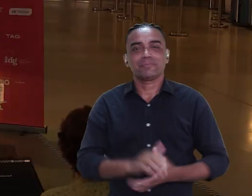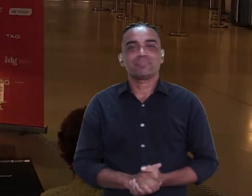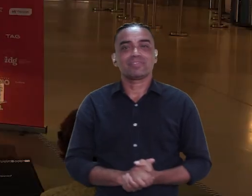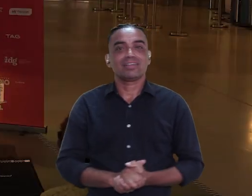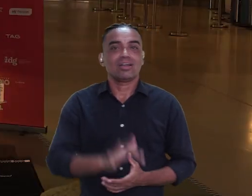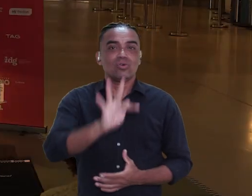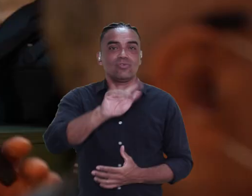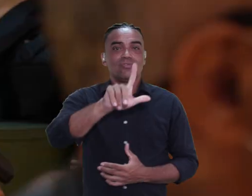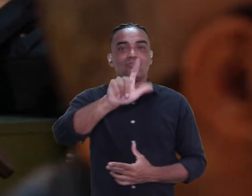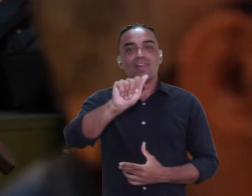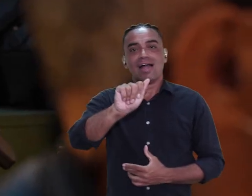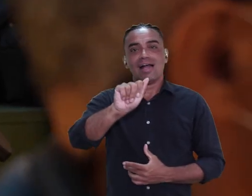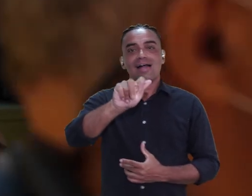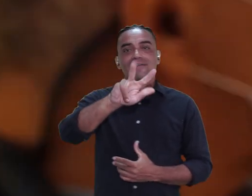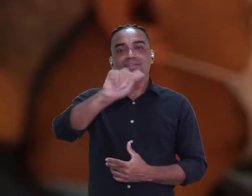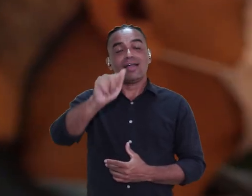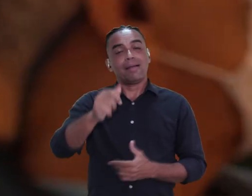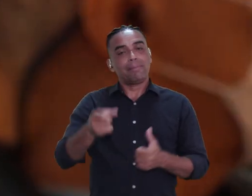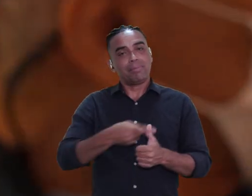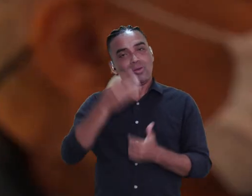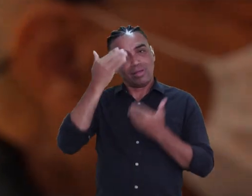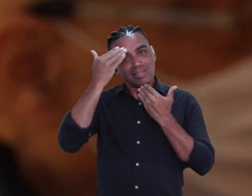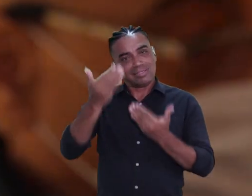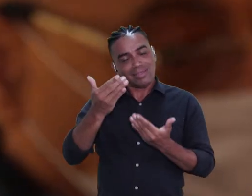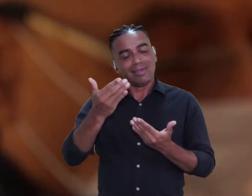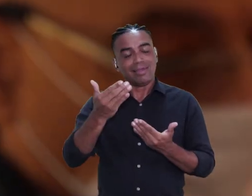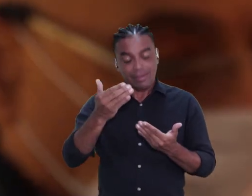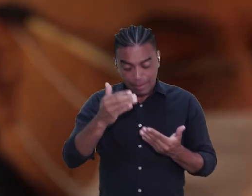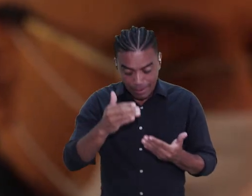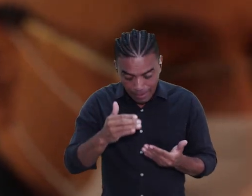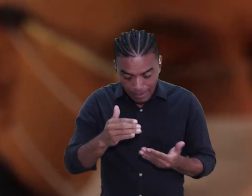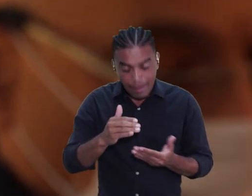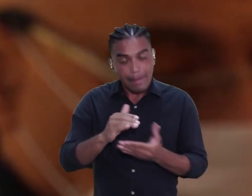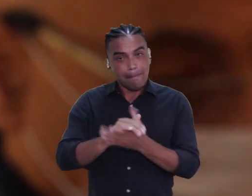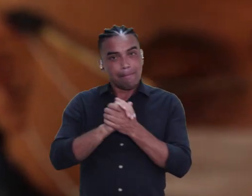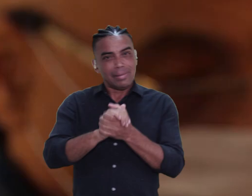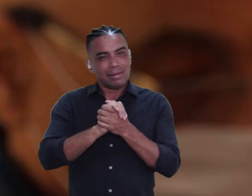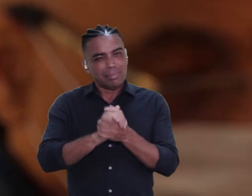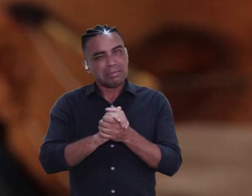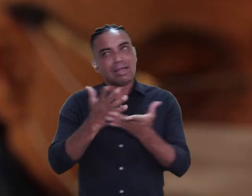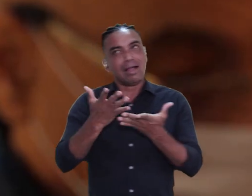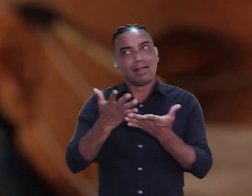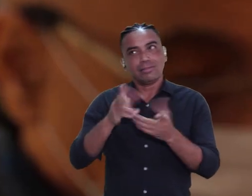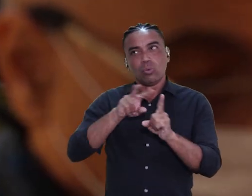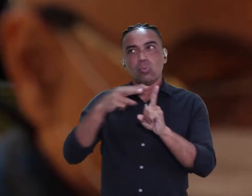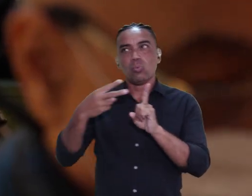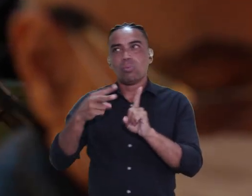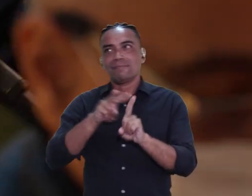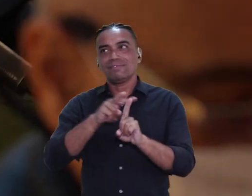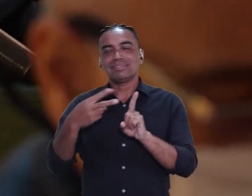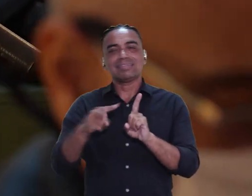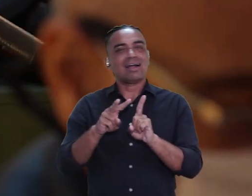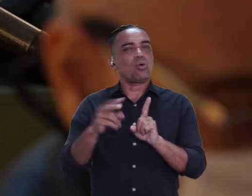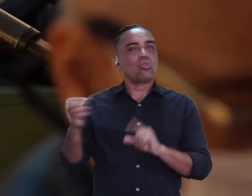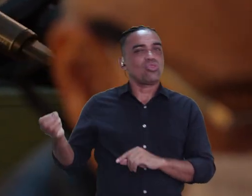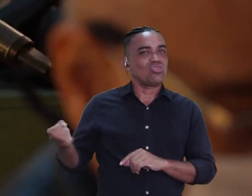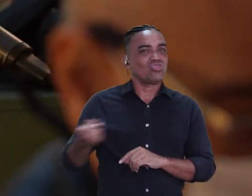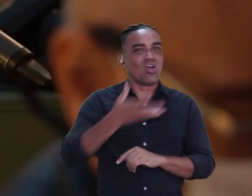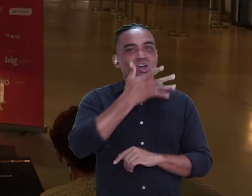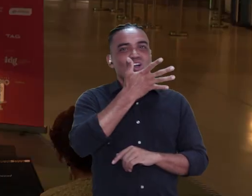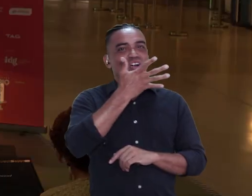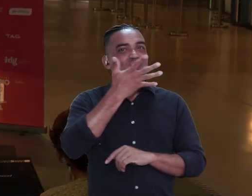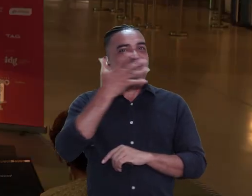Bom, Flávia, primeiro eu queria te agradecer e te parabenizar porque você trouxe à luz uma interpretação